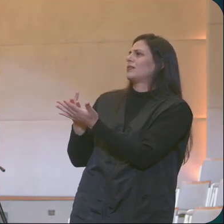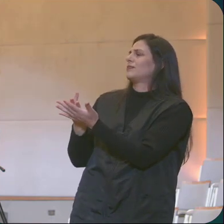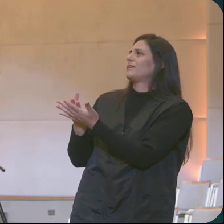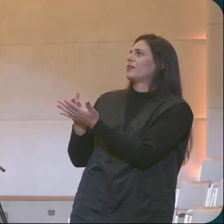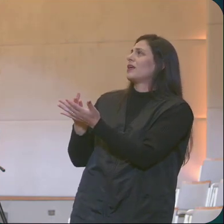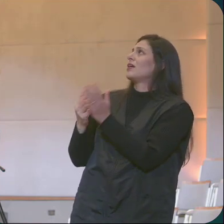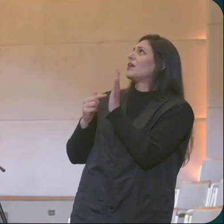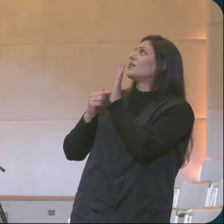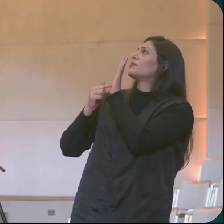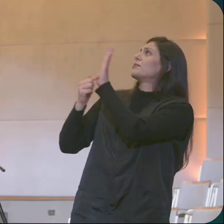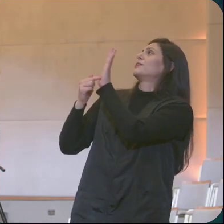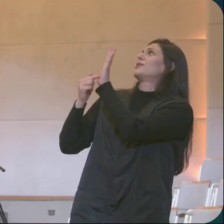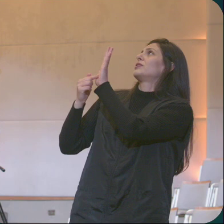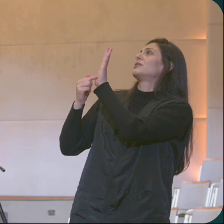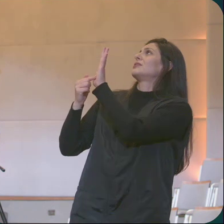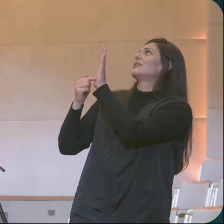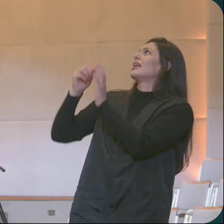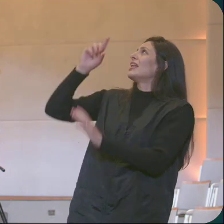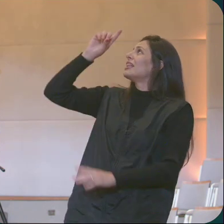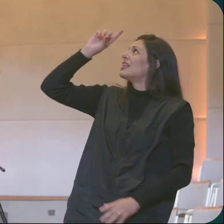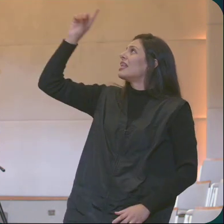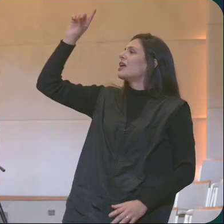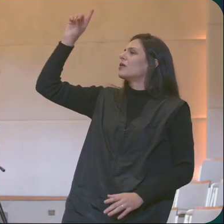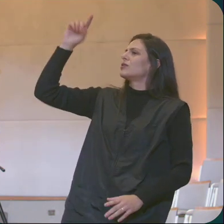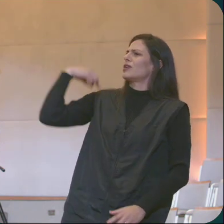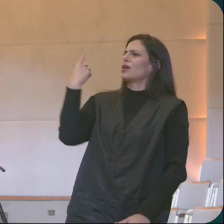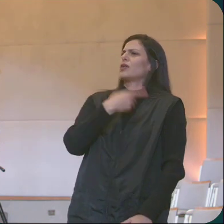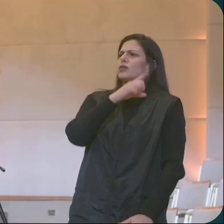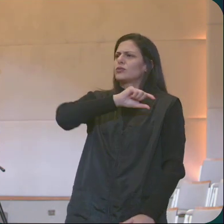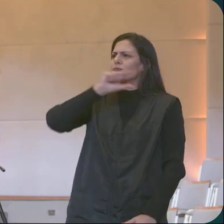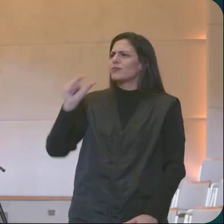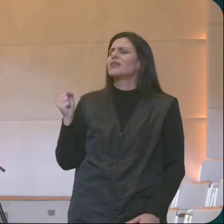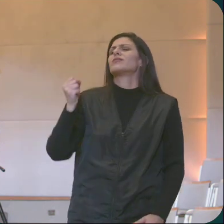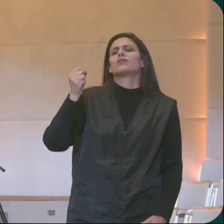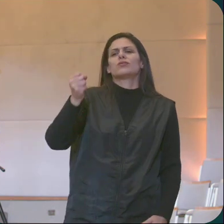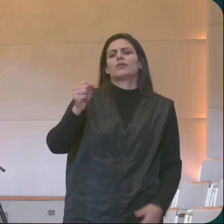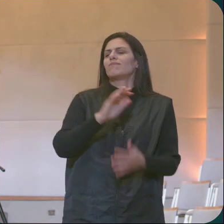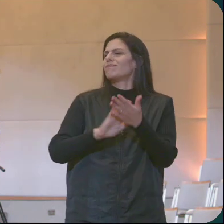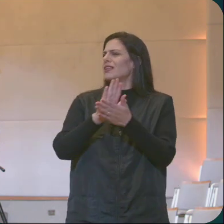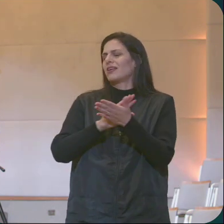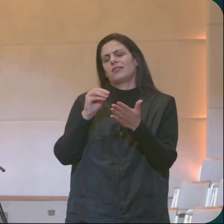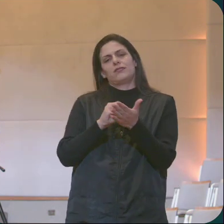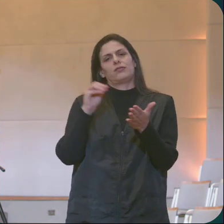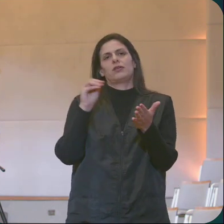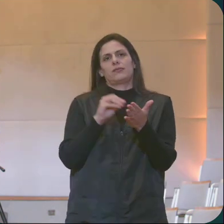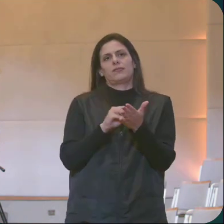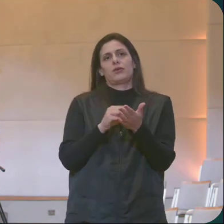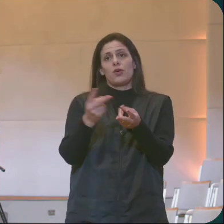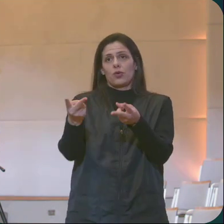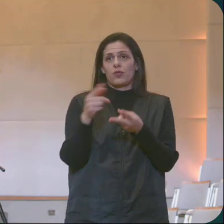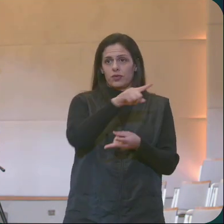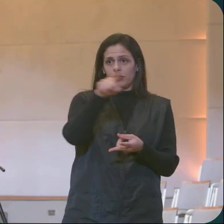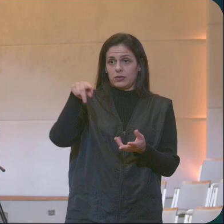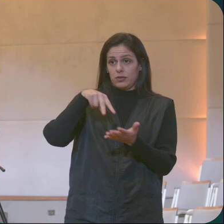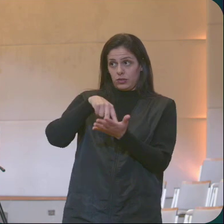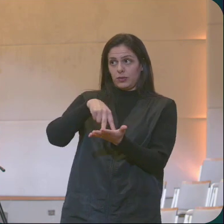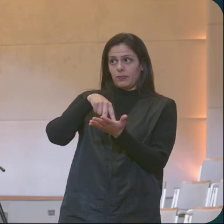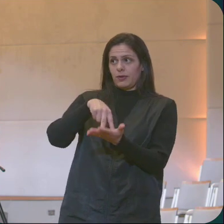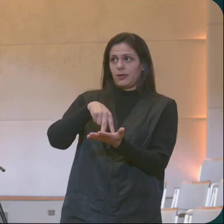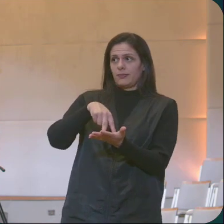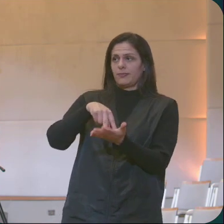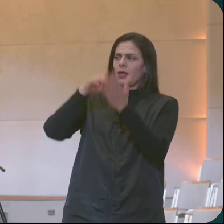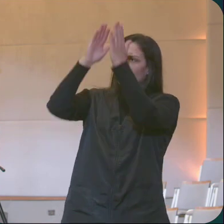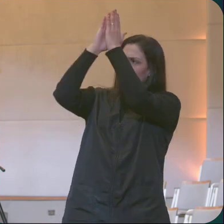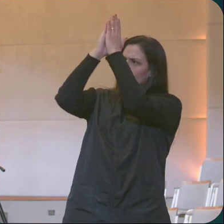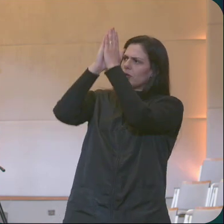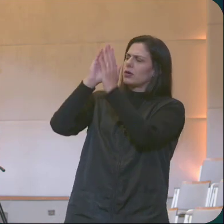porque o Senhor é suficiente para mim. Te convido a você se colocar de pé nesse momento e adorar ao Senhor com os